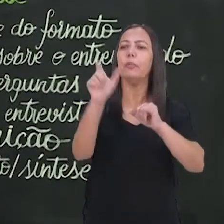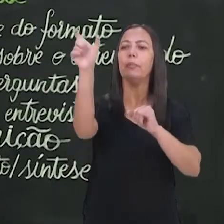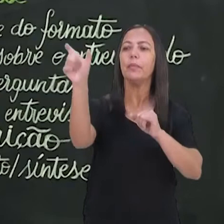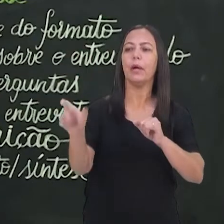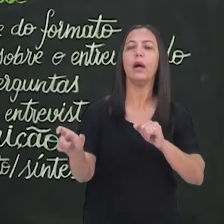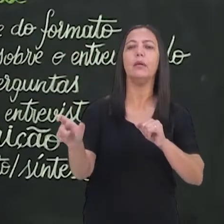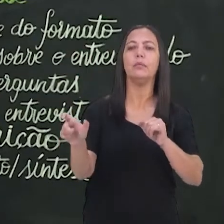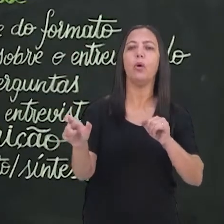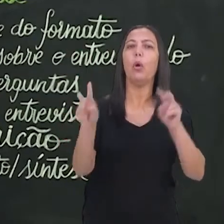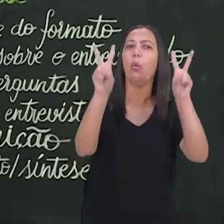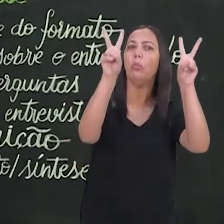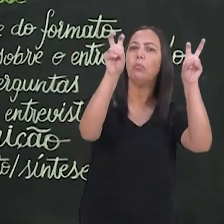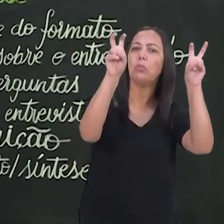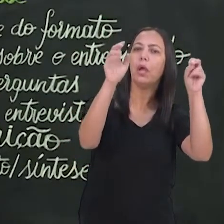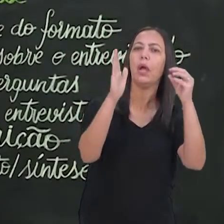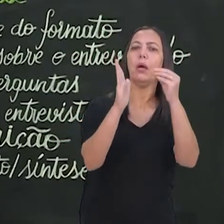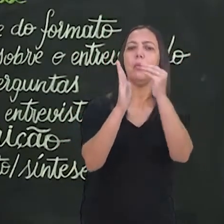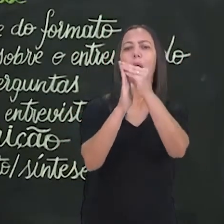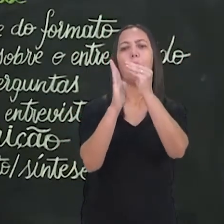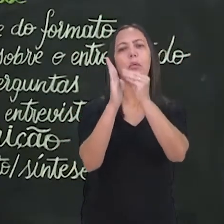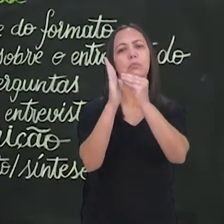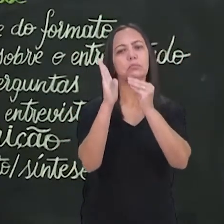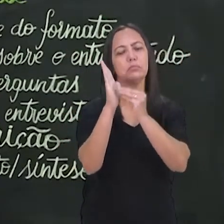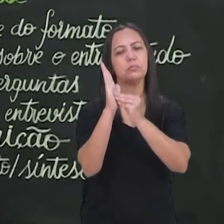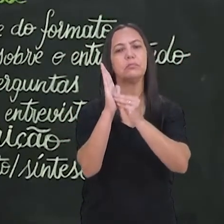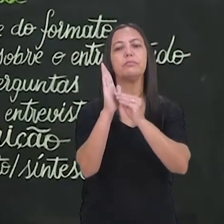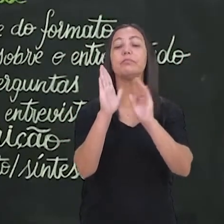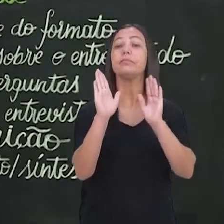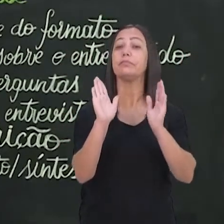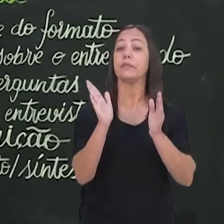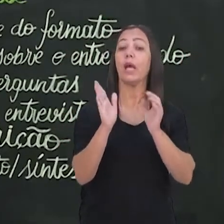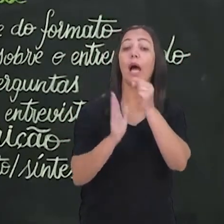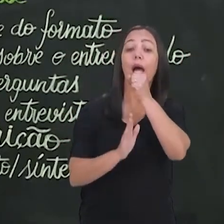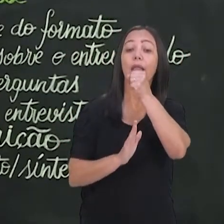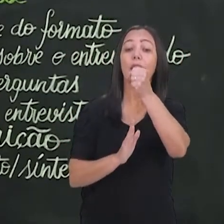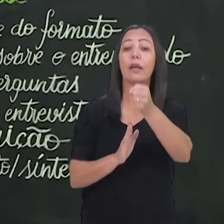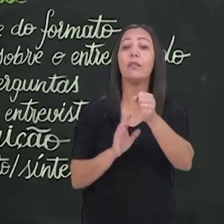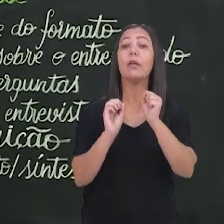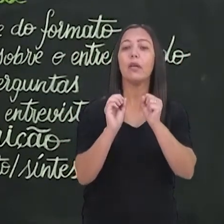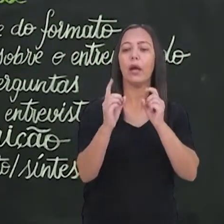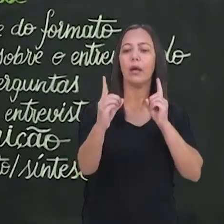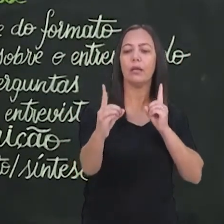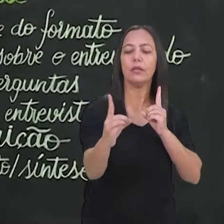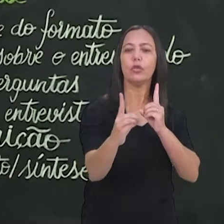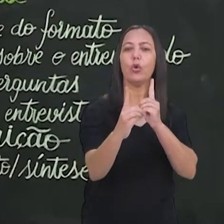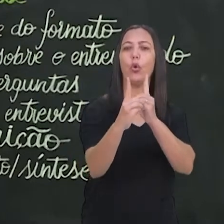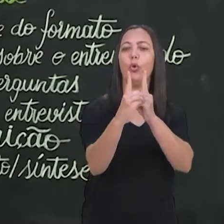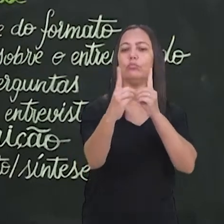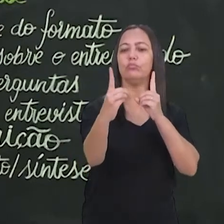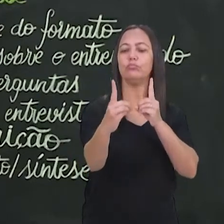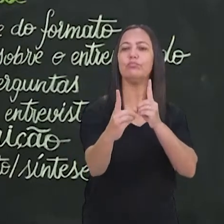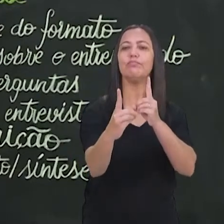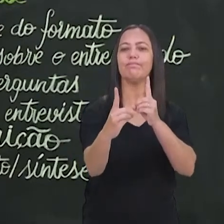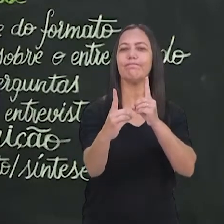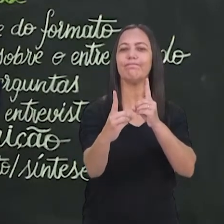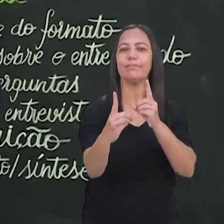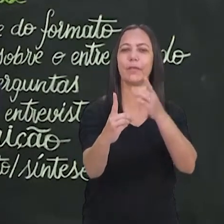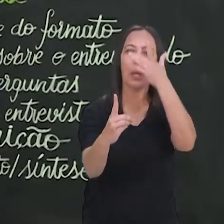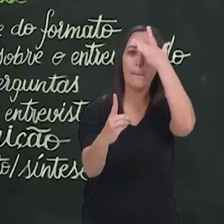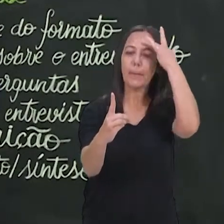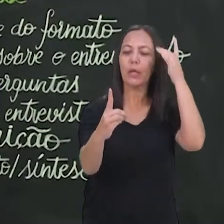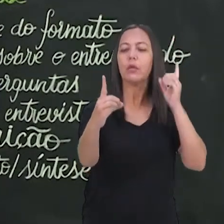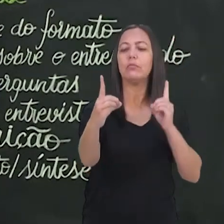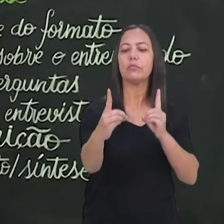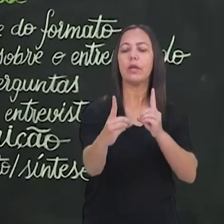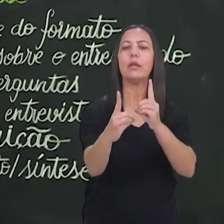alguém, sobre algum assunto, sobre algum conteúdo, já que a entrevista propõe o encontro de dois interlocutores, duas pessoas que